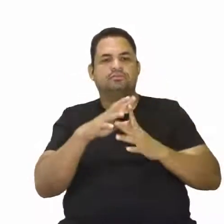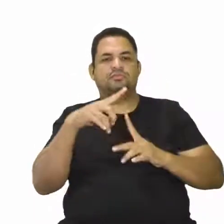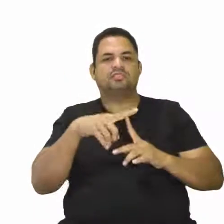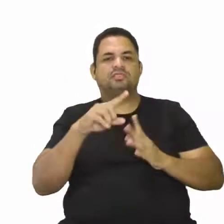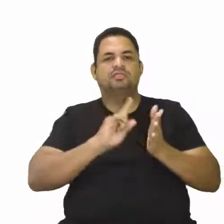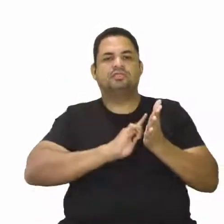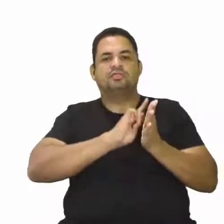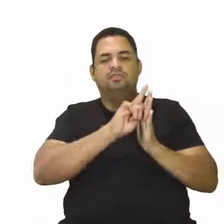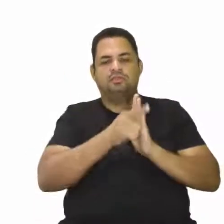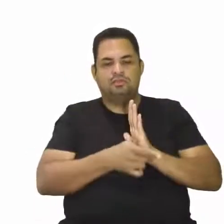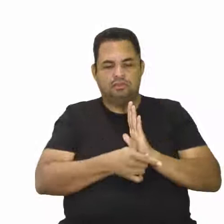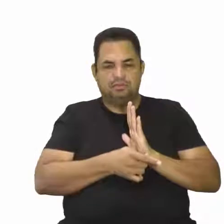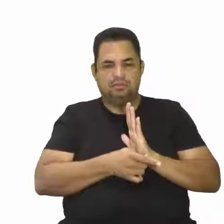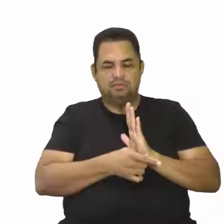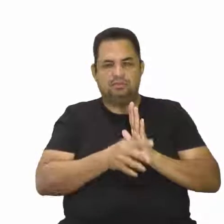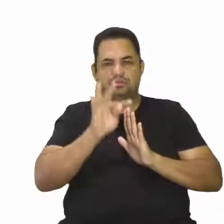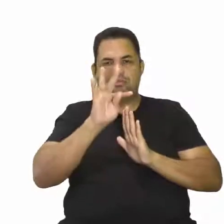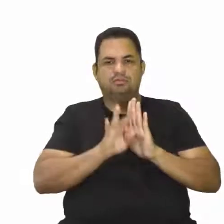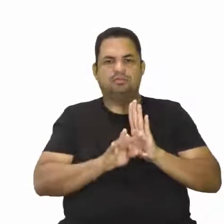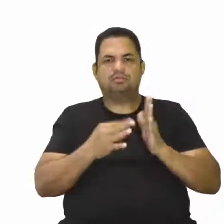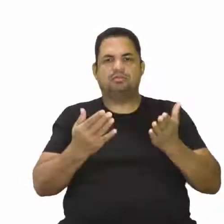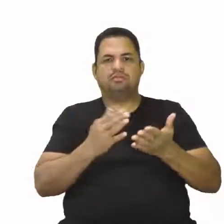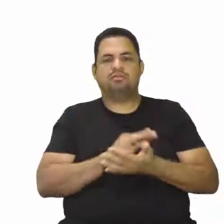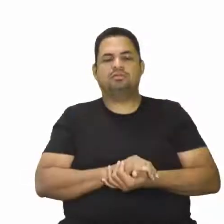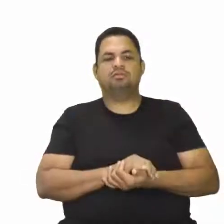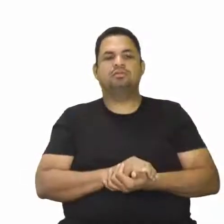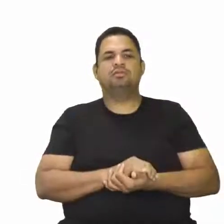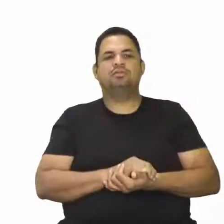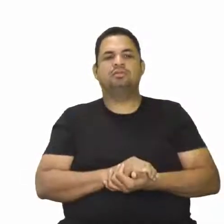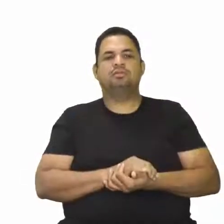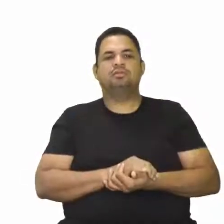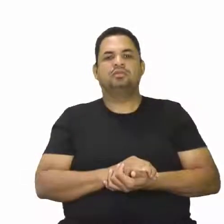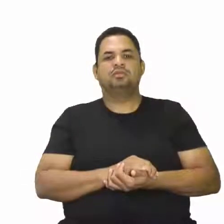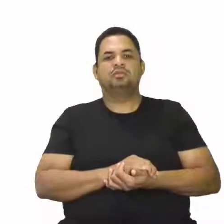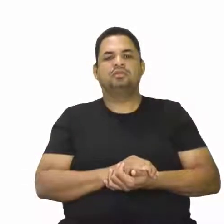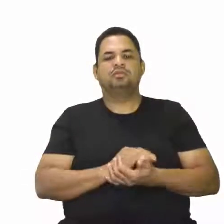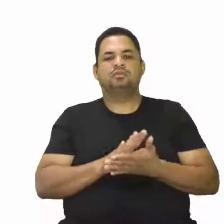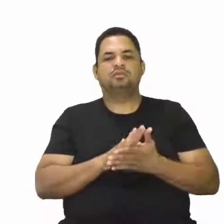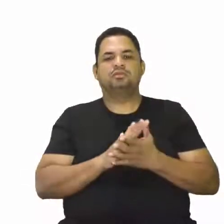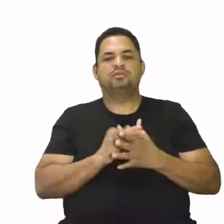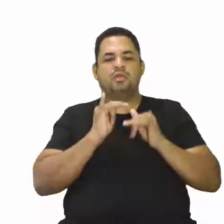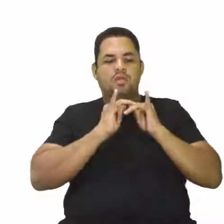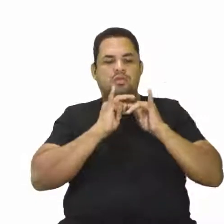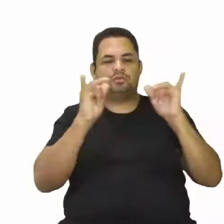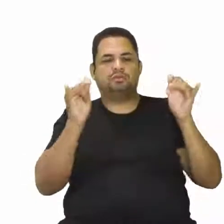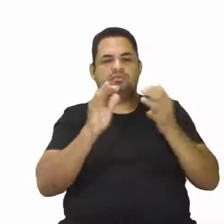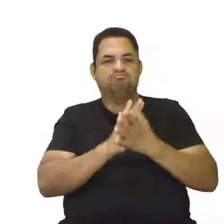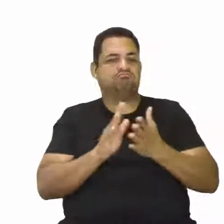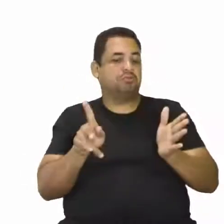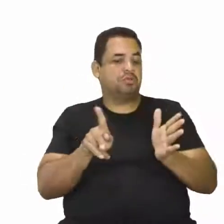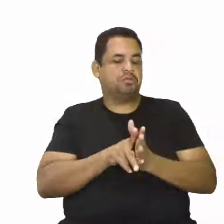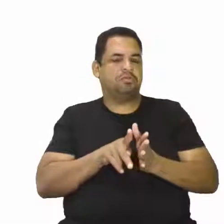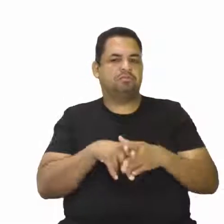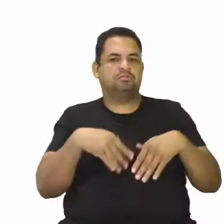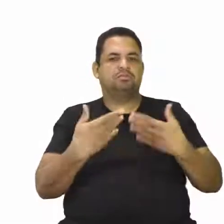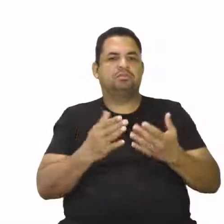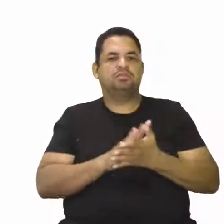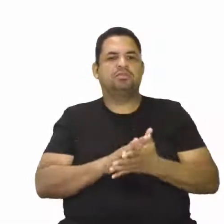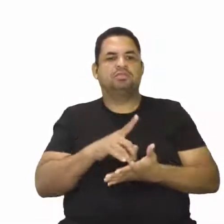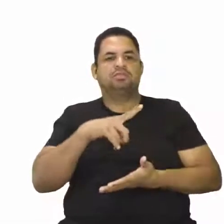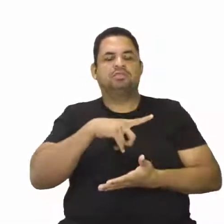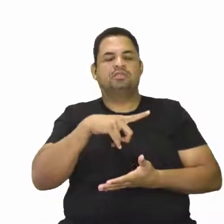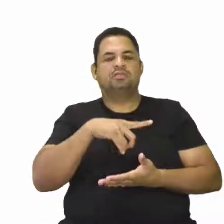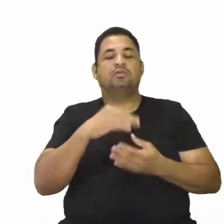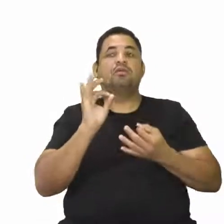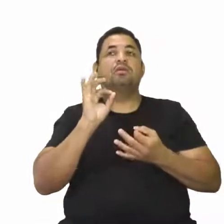de gênero textual, ele é o gênero jornalístico por excelência. Ela consiste